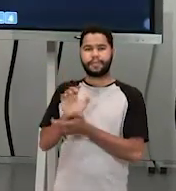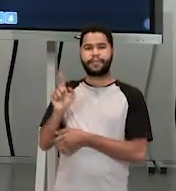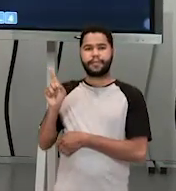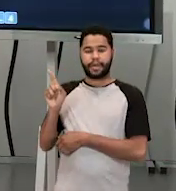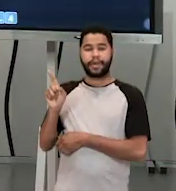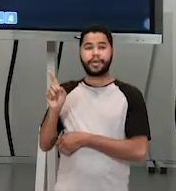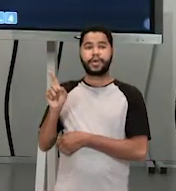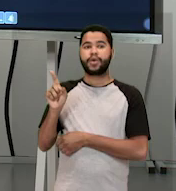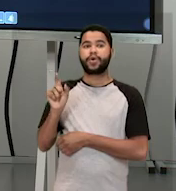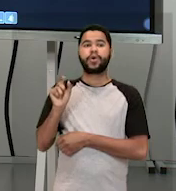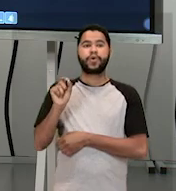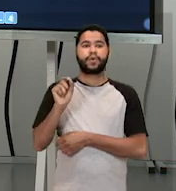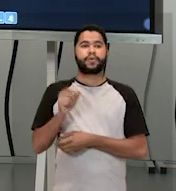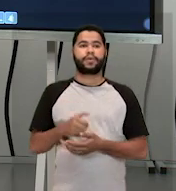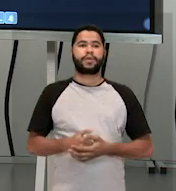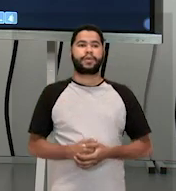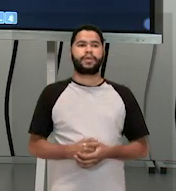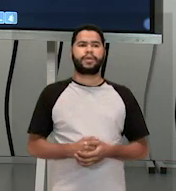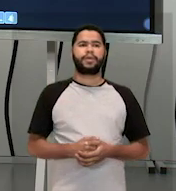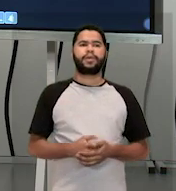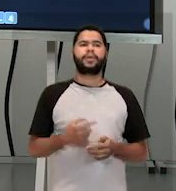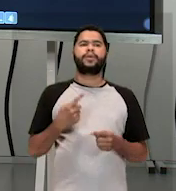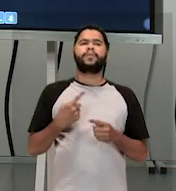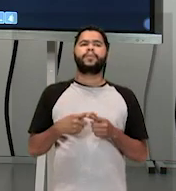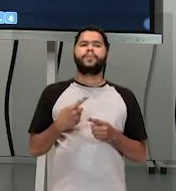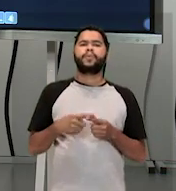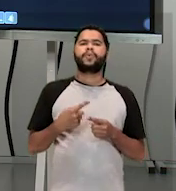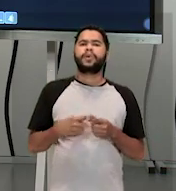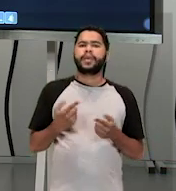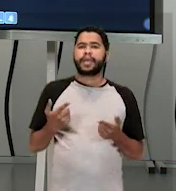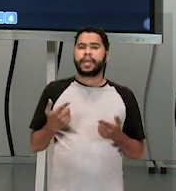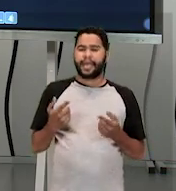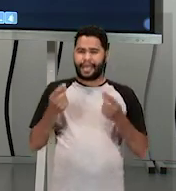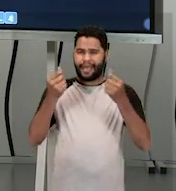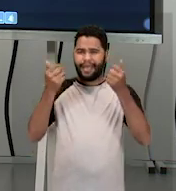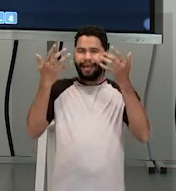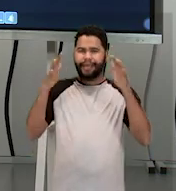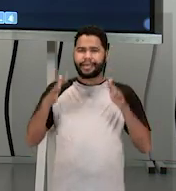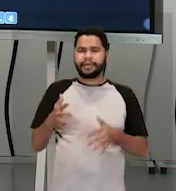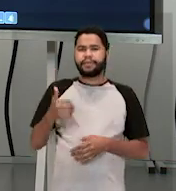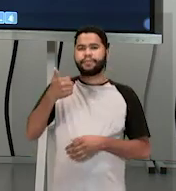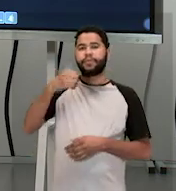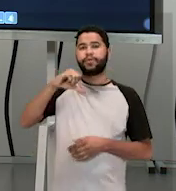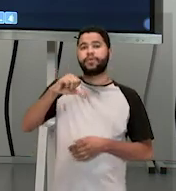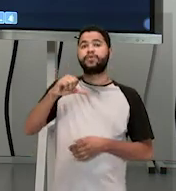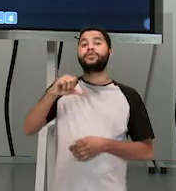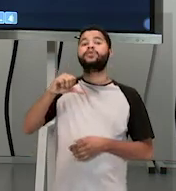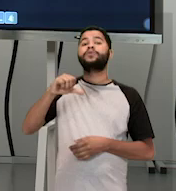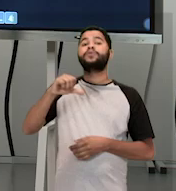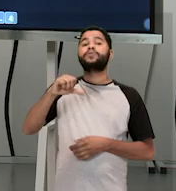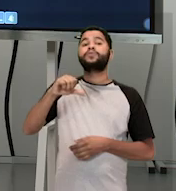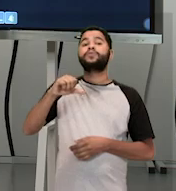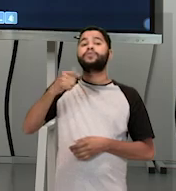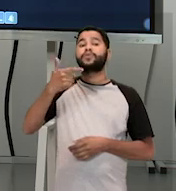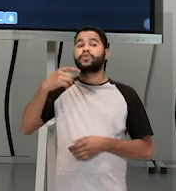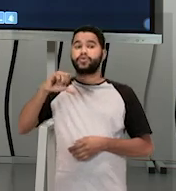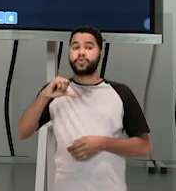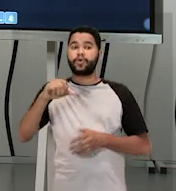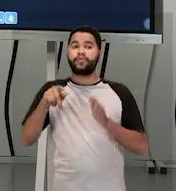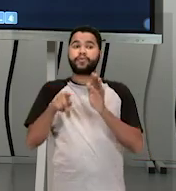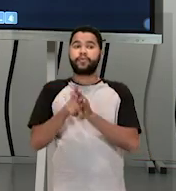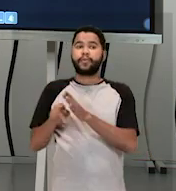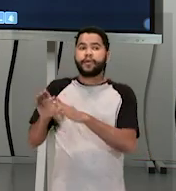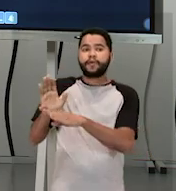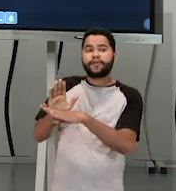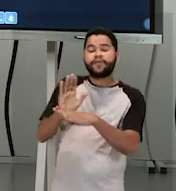onde por que a crise de 1929 favoreceu o estabelecimento de estados